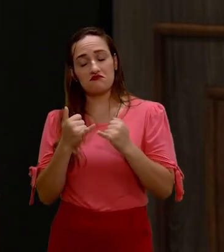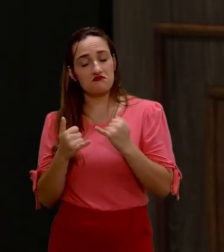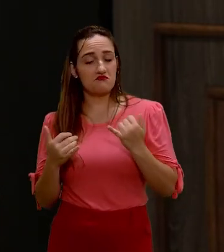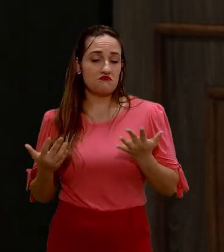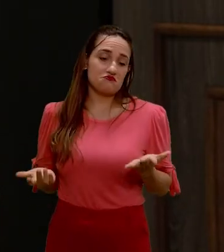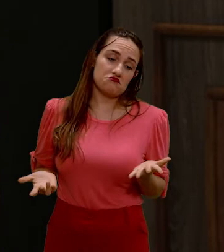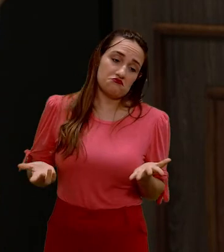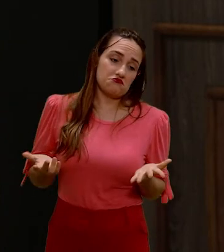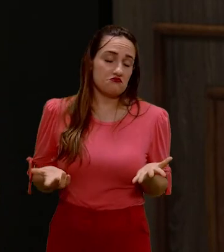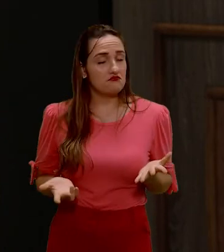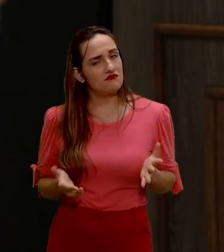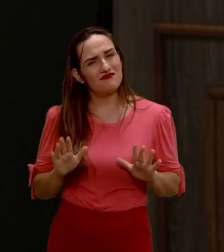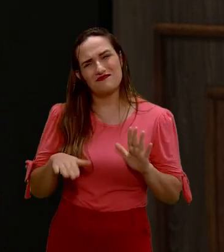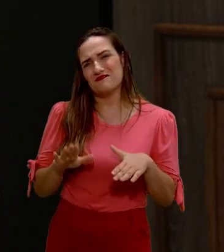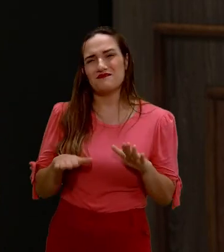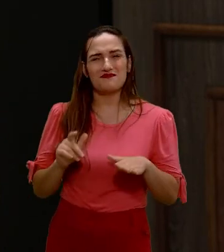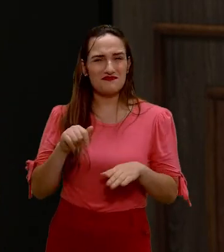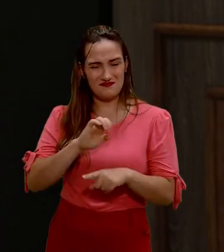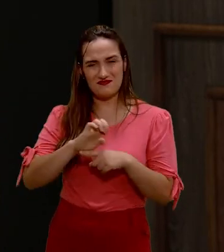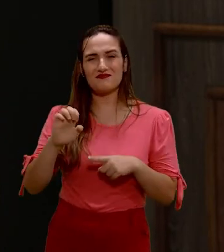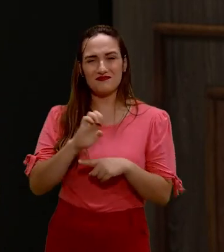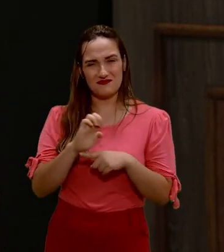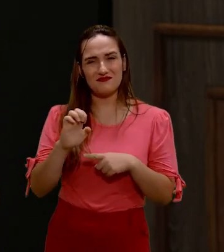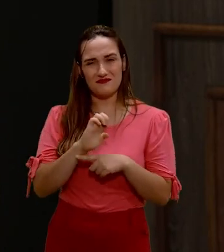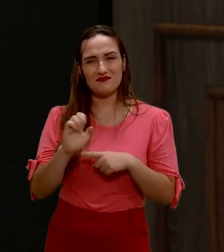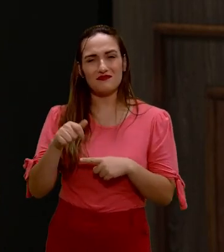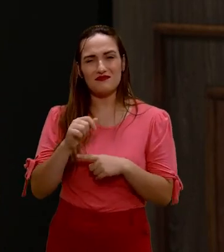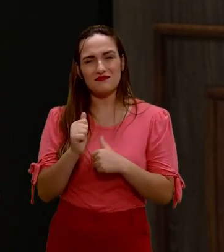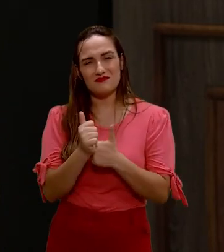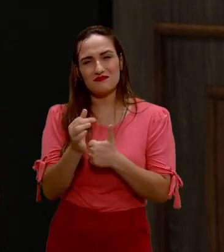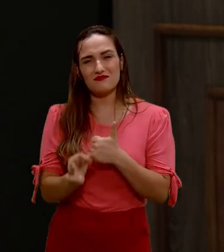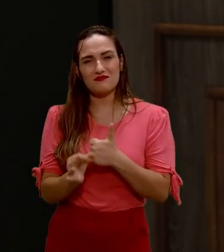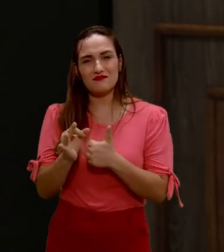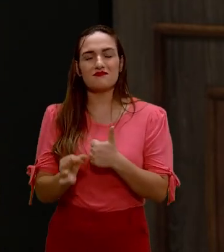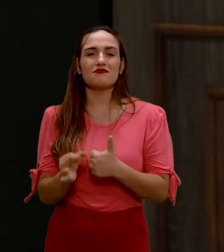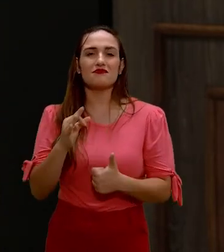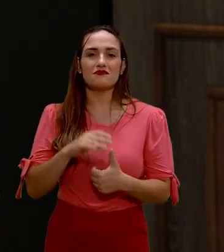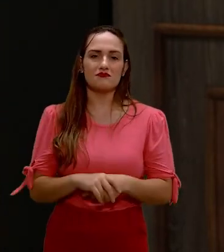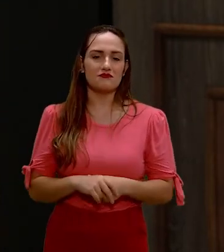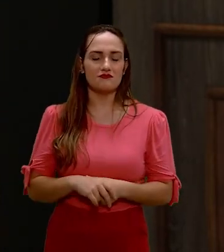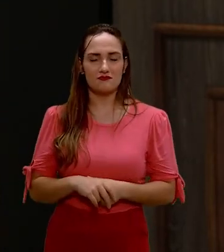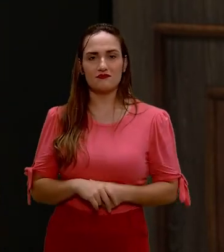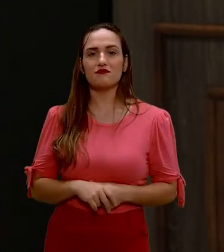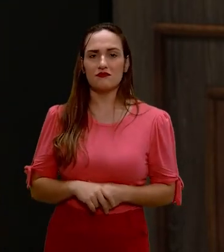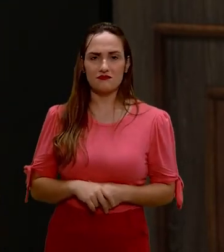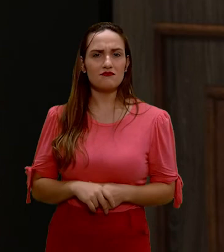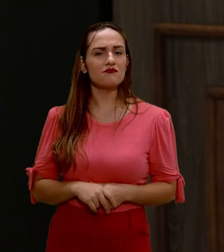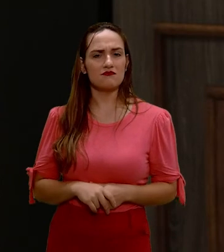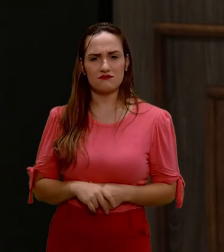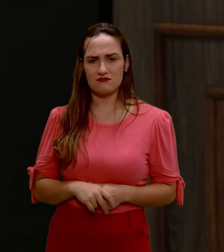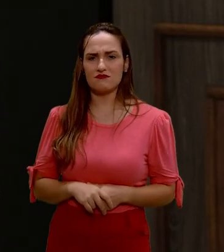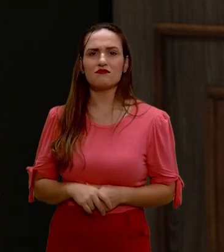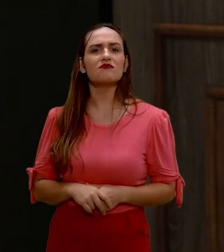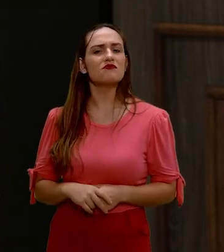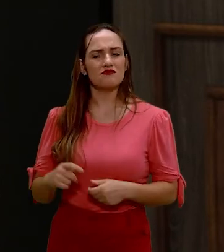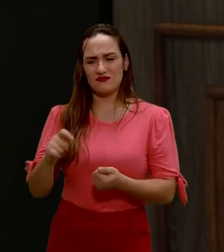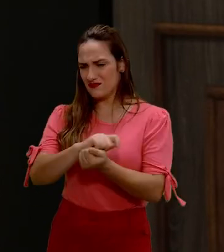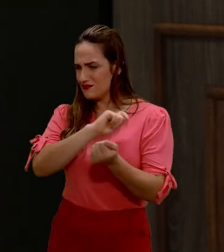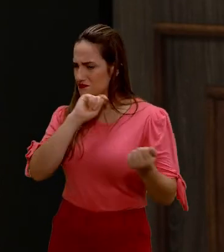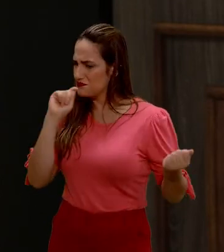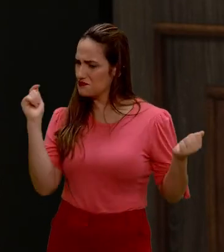ou parcial. É que o tribunal aqui adotou, e óbvio, a CPE